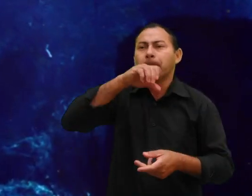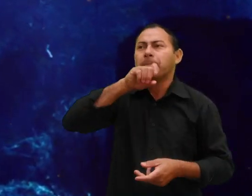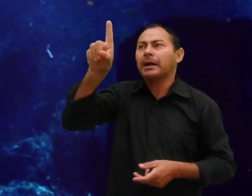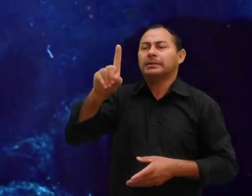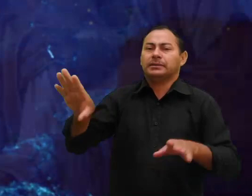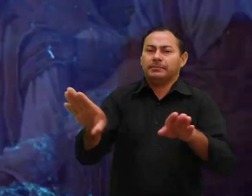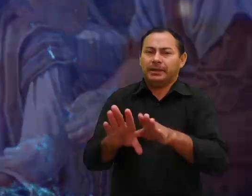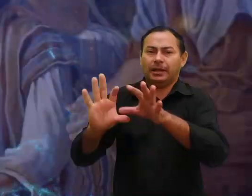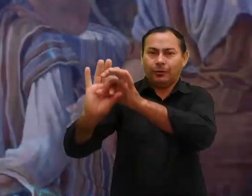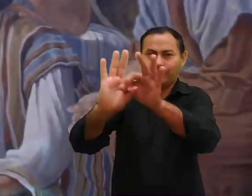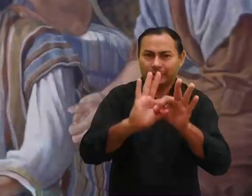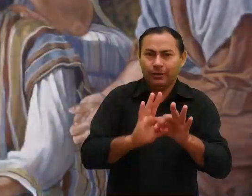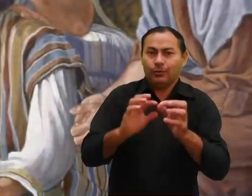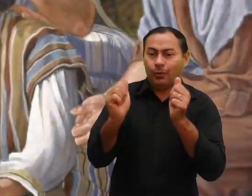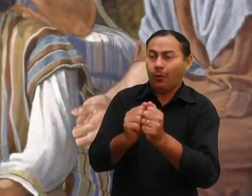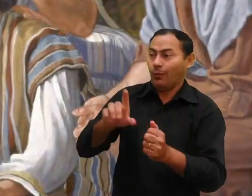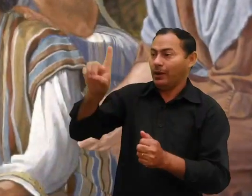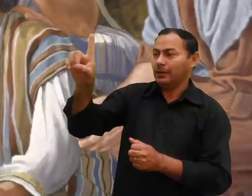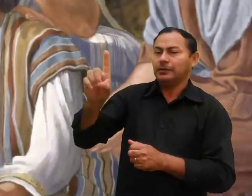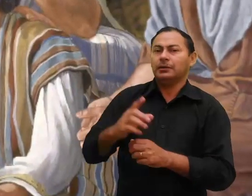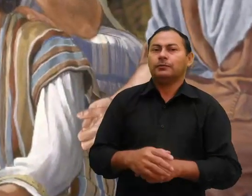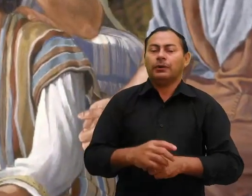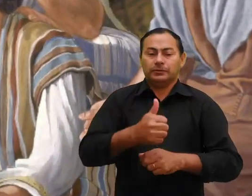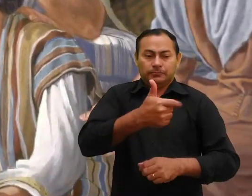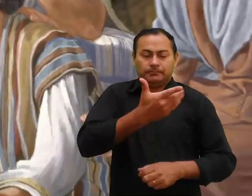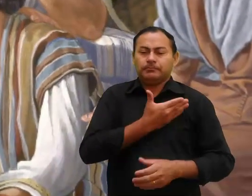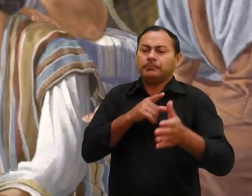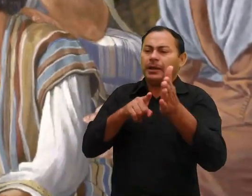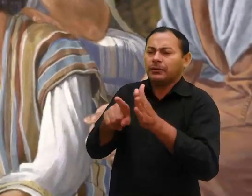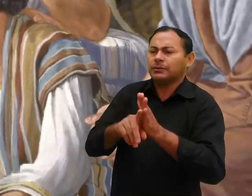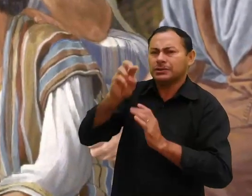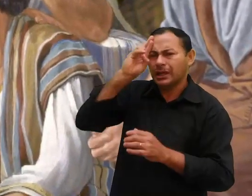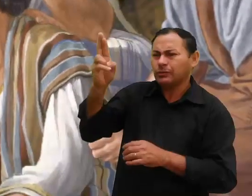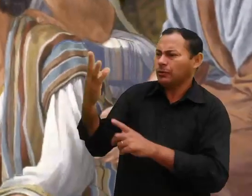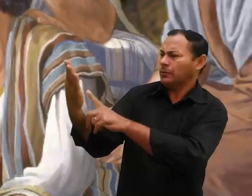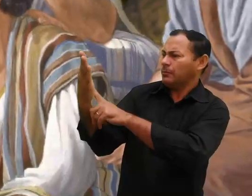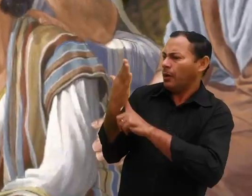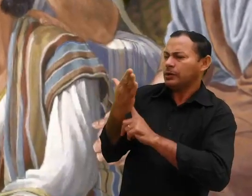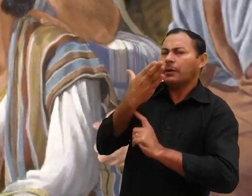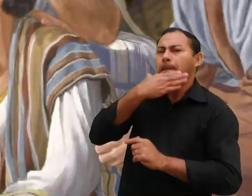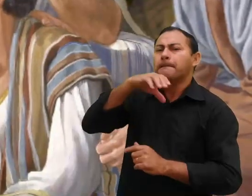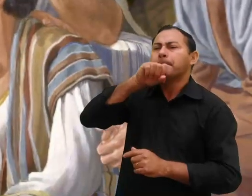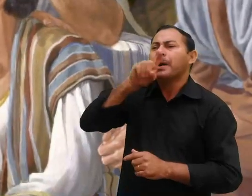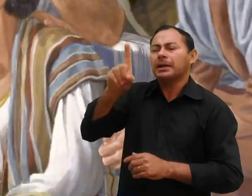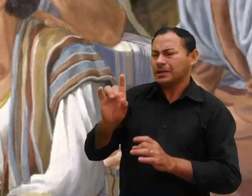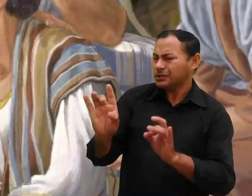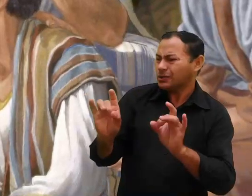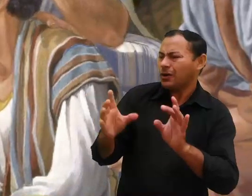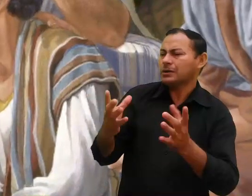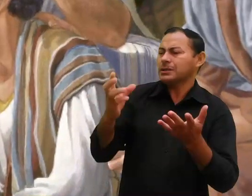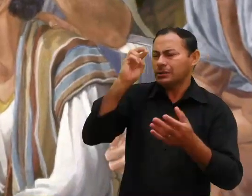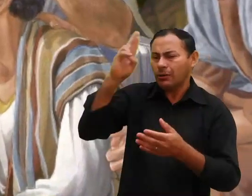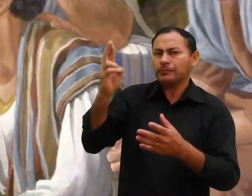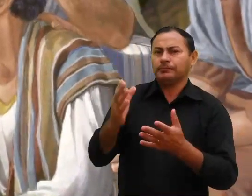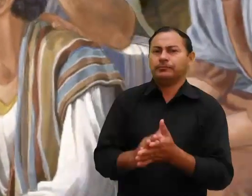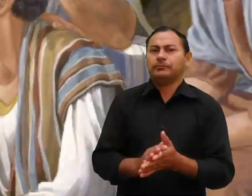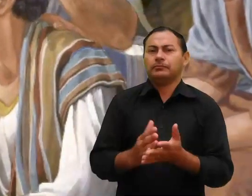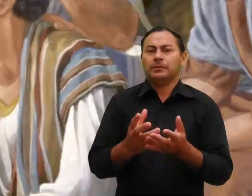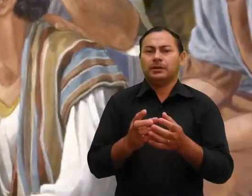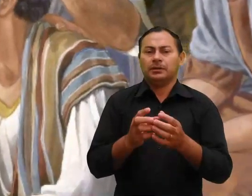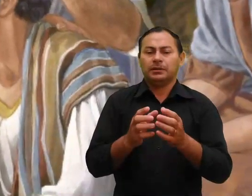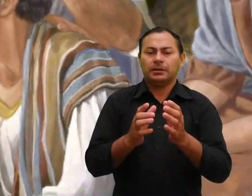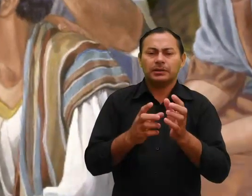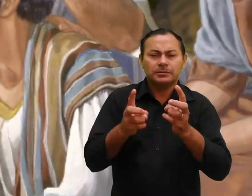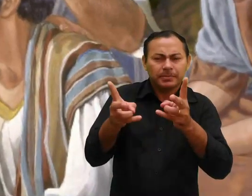Pai e de sua comunhão com Ele, foi aí que um dos apóstolos lhe perguntou: Senhor, mostra-nos o Pai, isso nos basta.